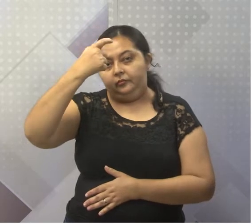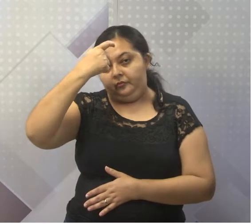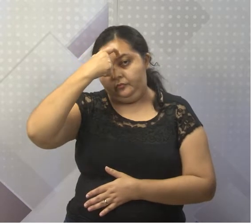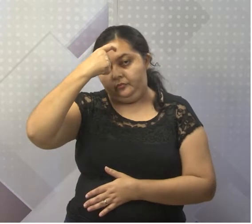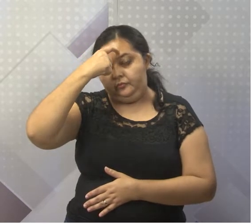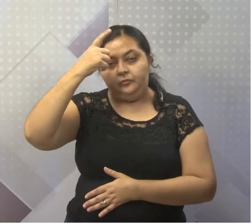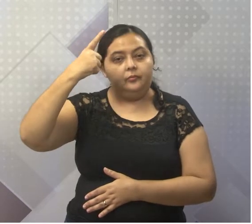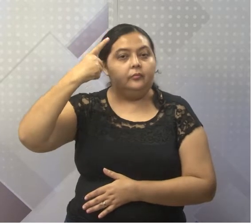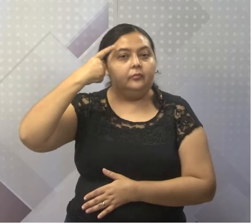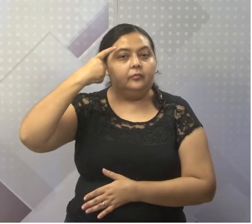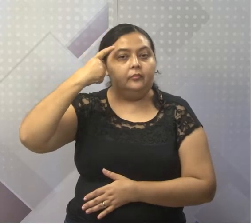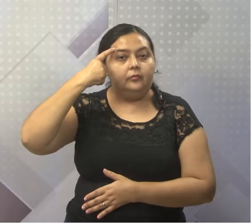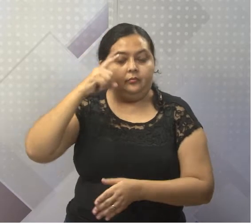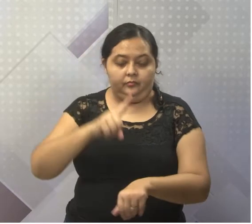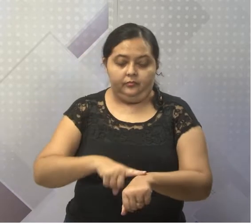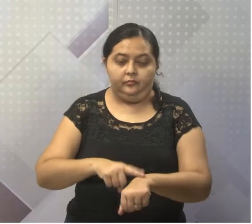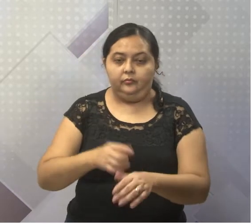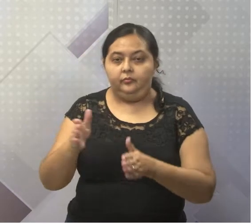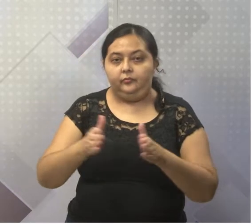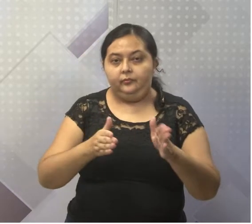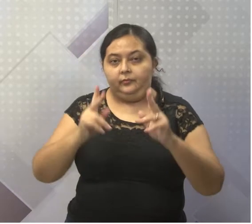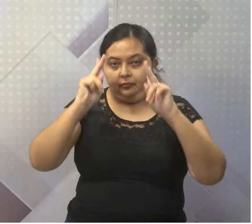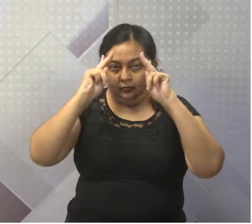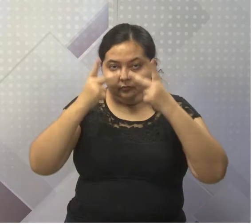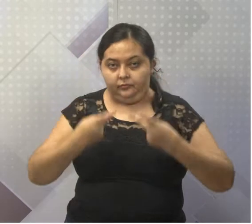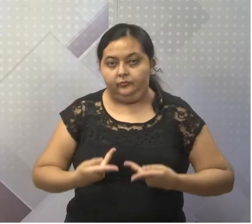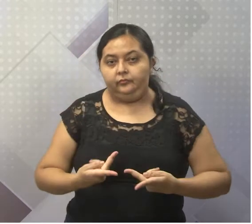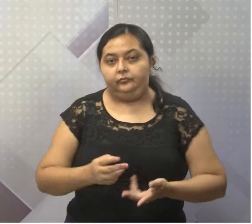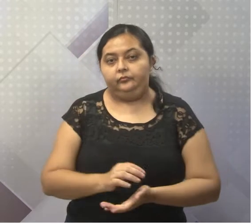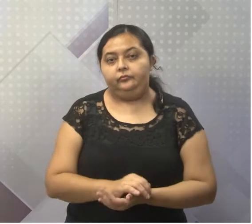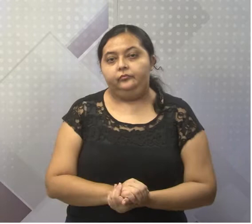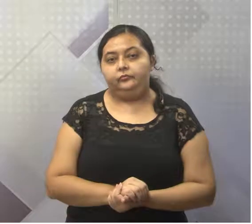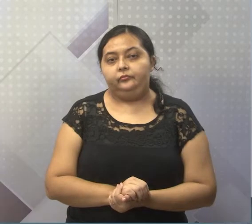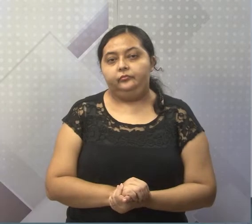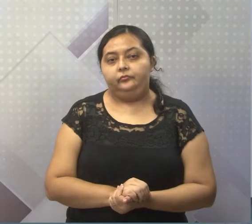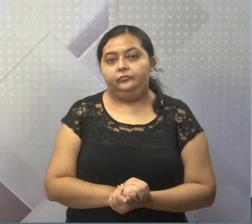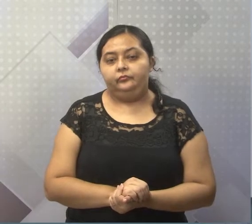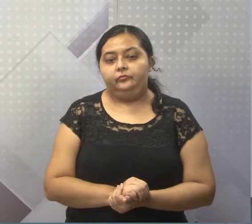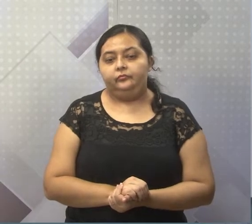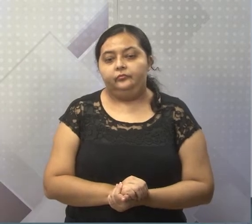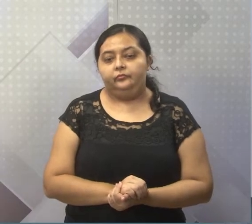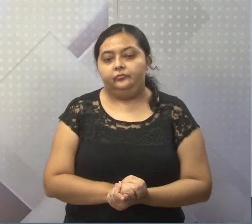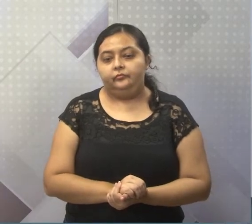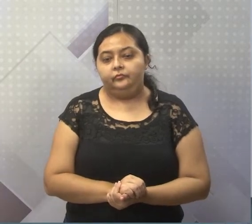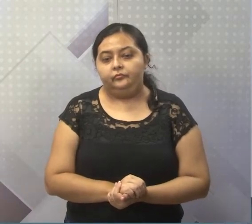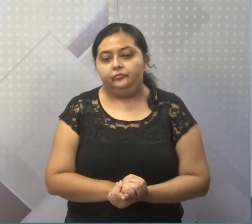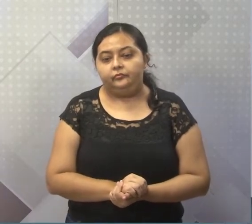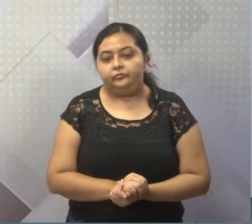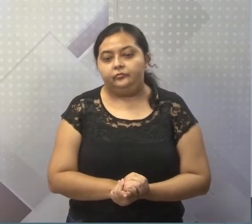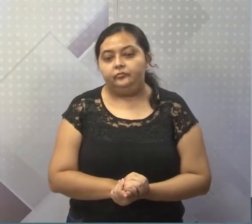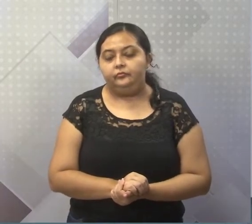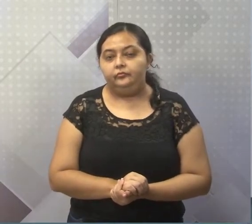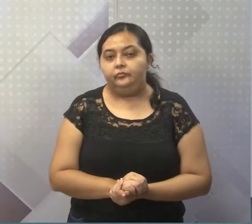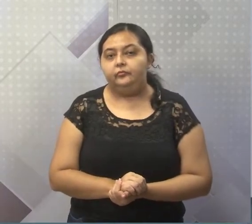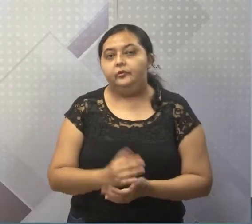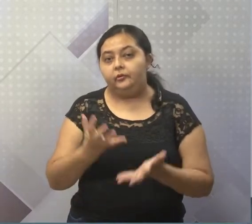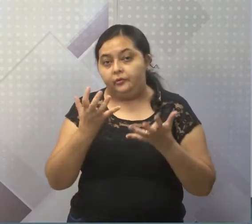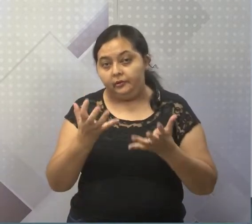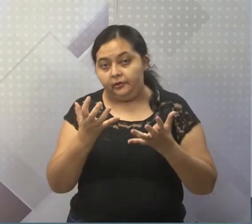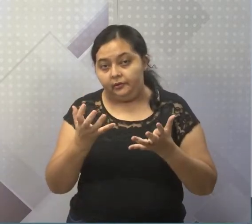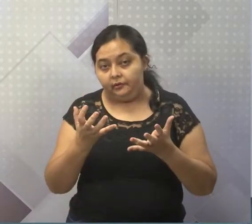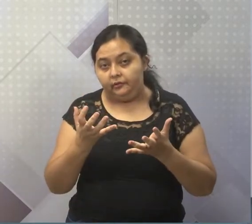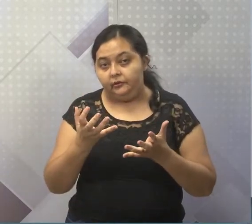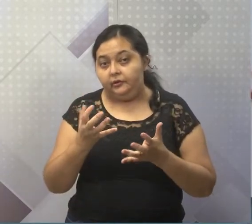pensamento deste período o nome de humanismo Oi tá gente humaniza então eu quero que você